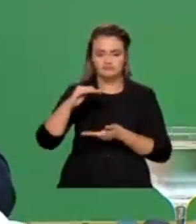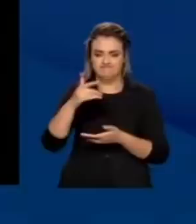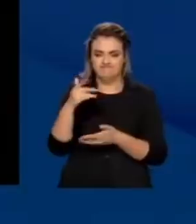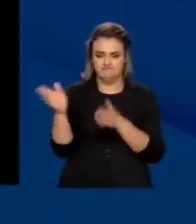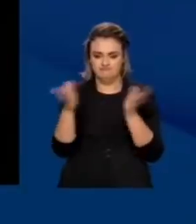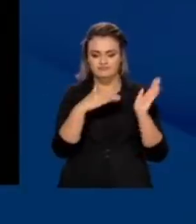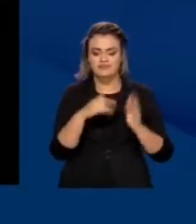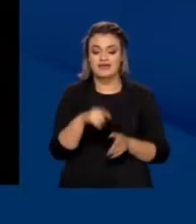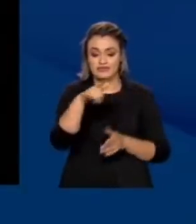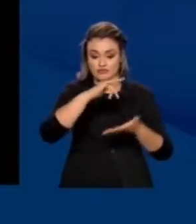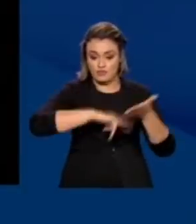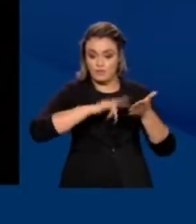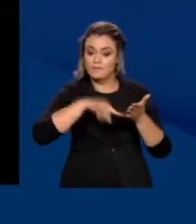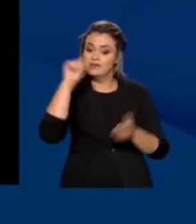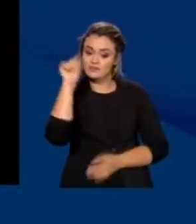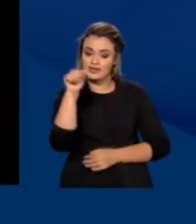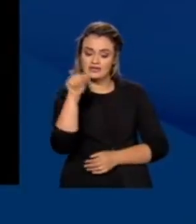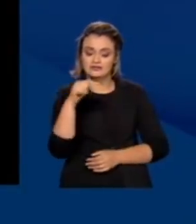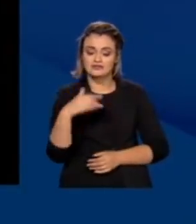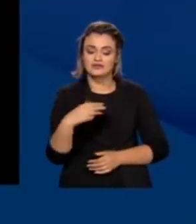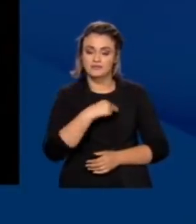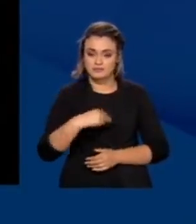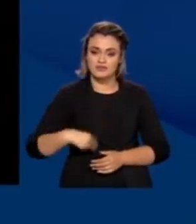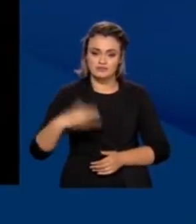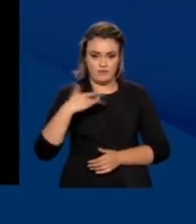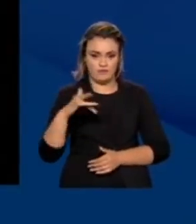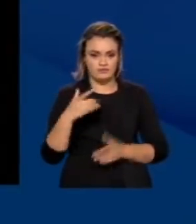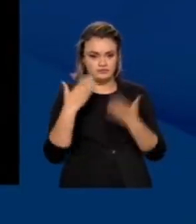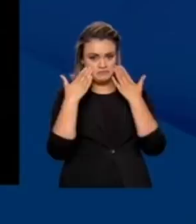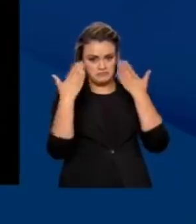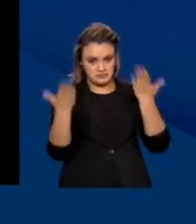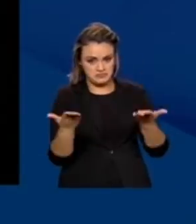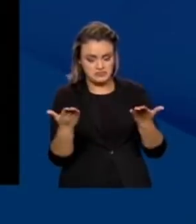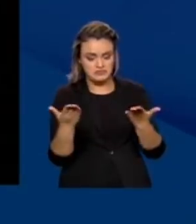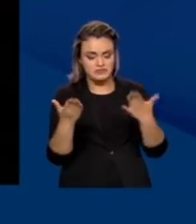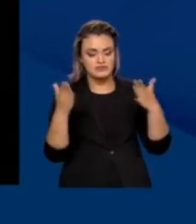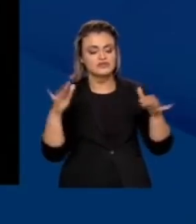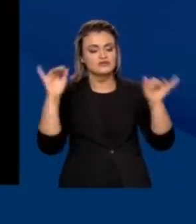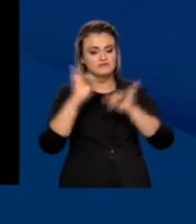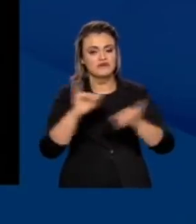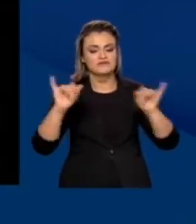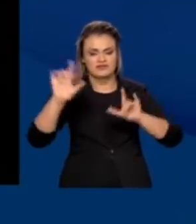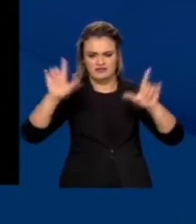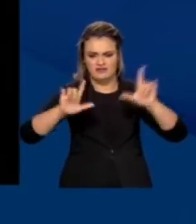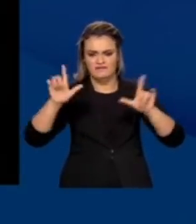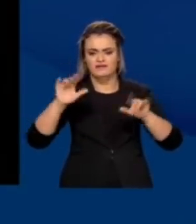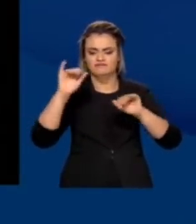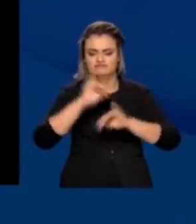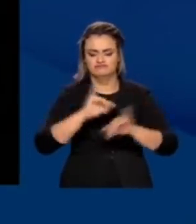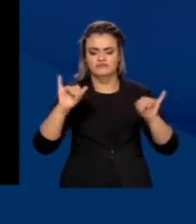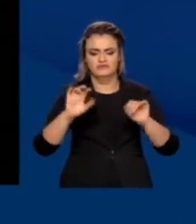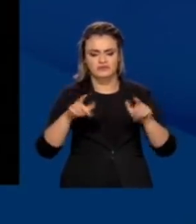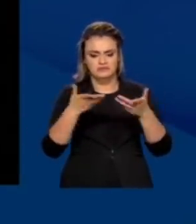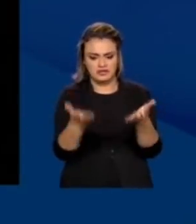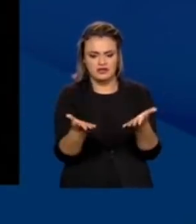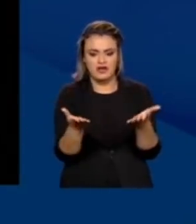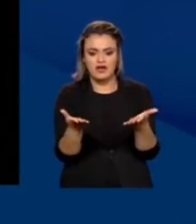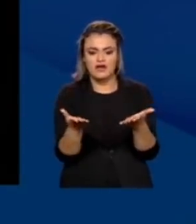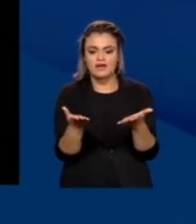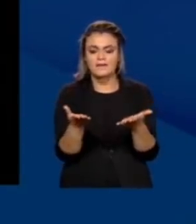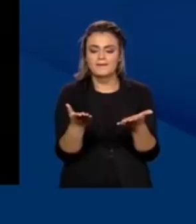favor. Este é o documento que o ministro Onyx apresentou, que foi divulgado na mídia e